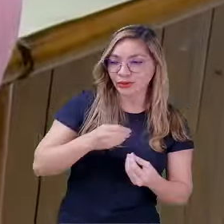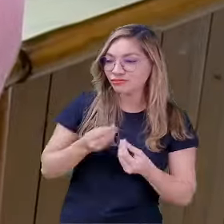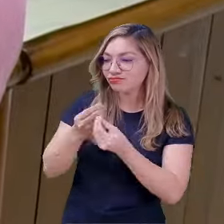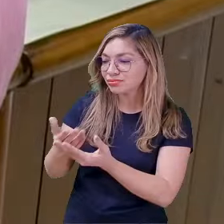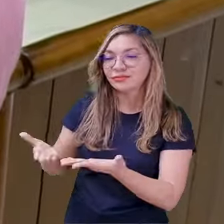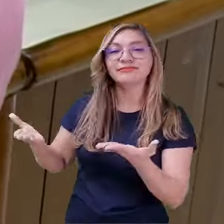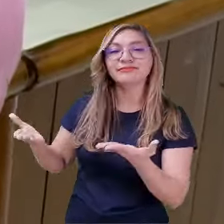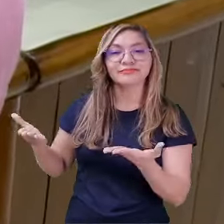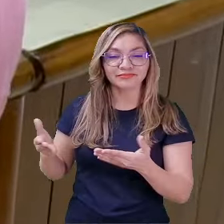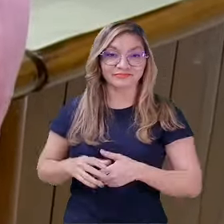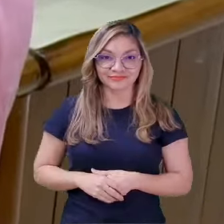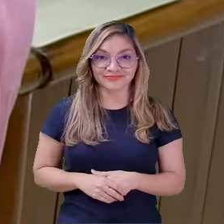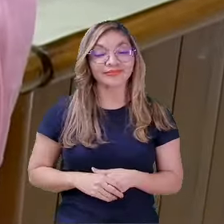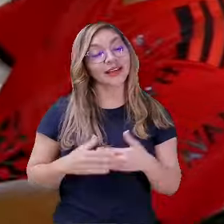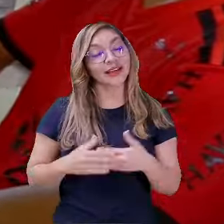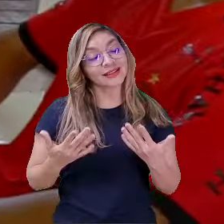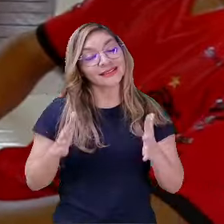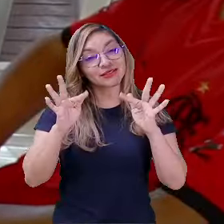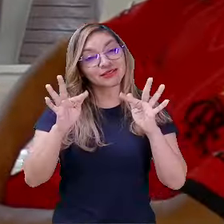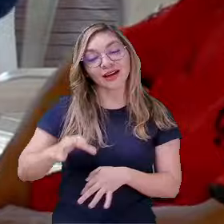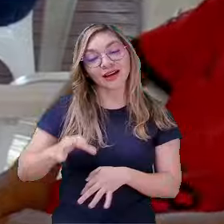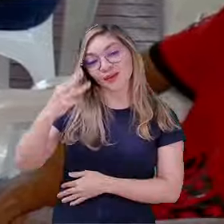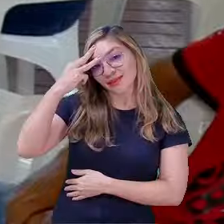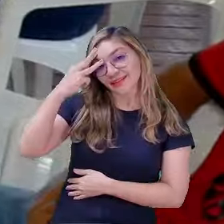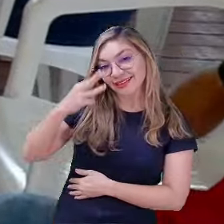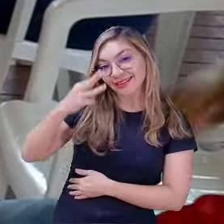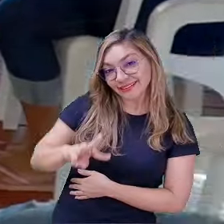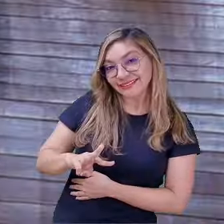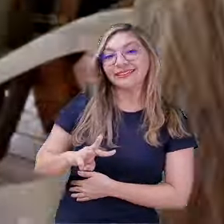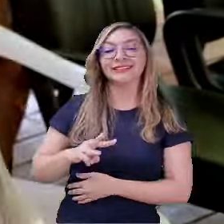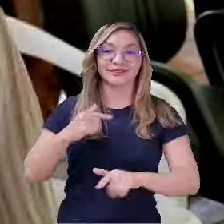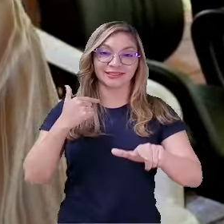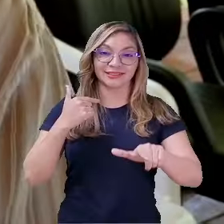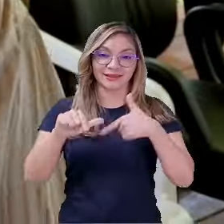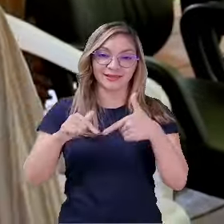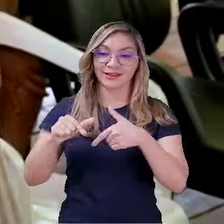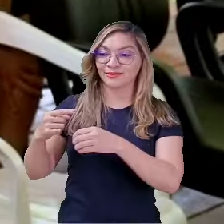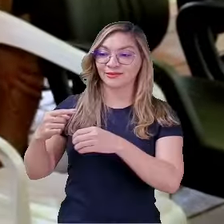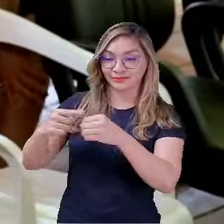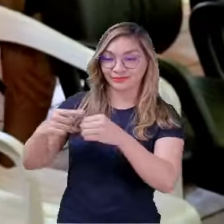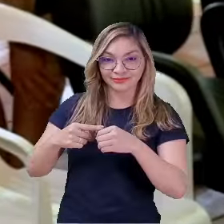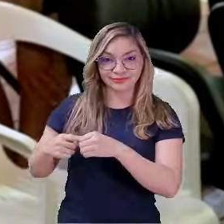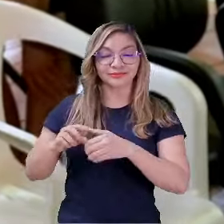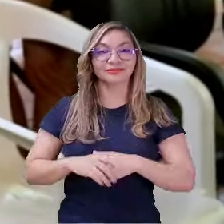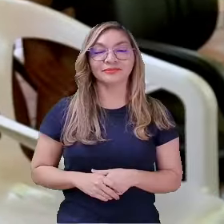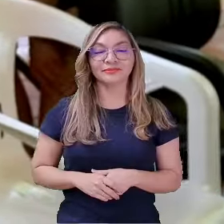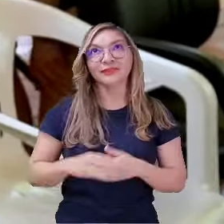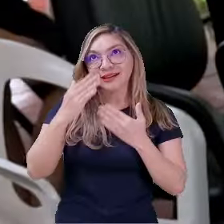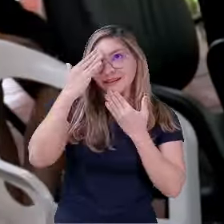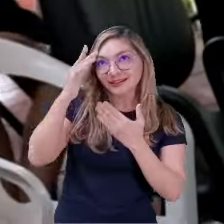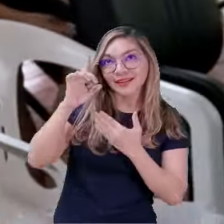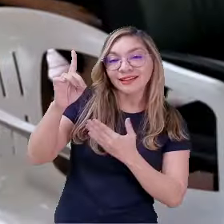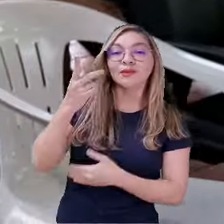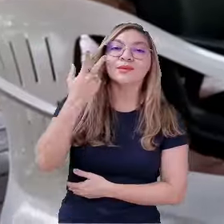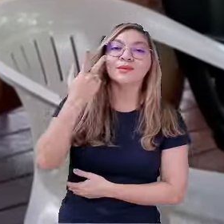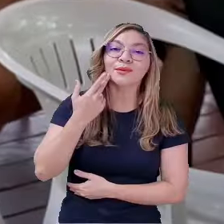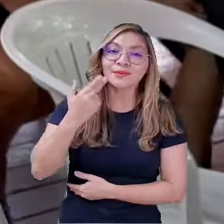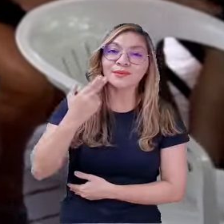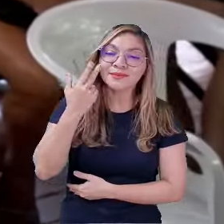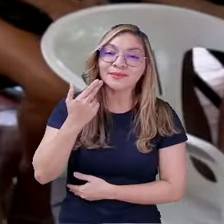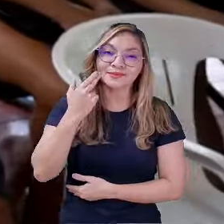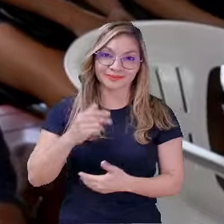E assim encerraram os 3 primeiros dias de atividades na Vila Progresso. Estou sendo atendido, graças a Deus, tudo normal. Sei que